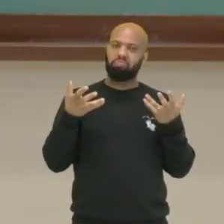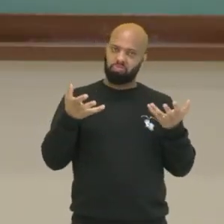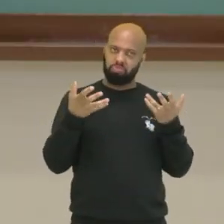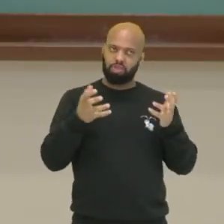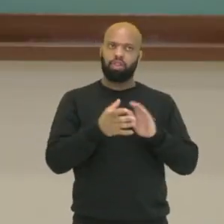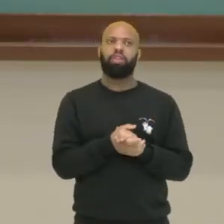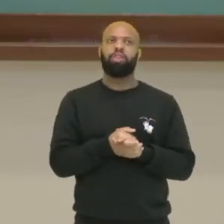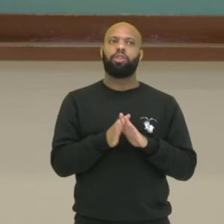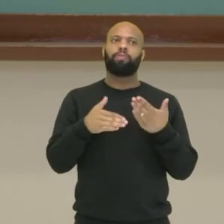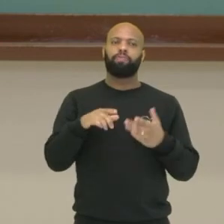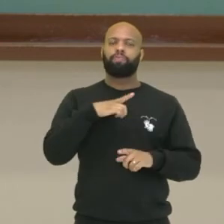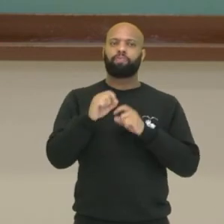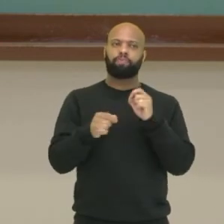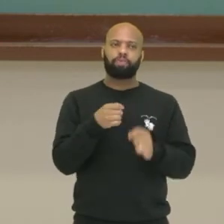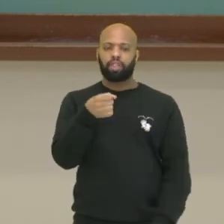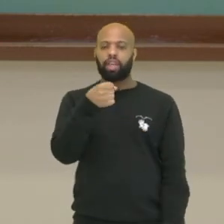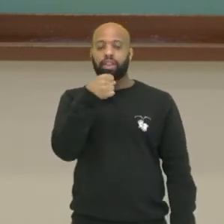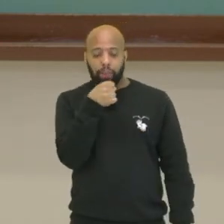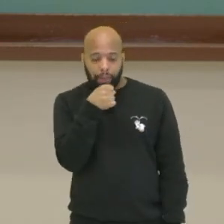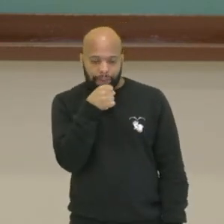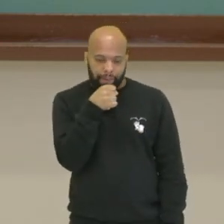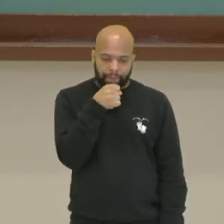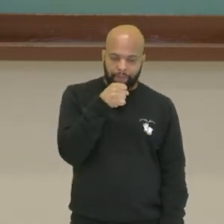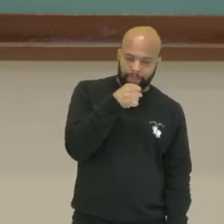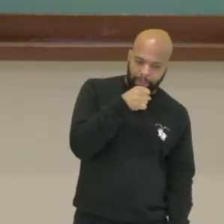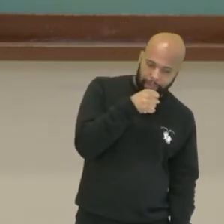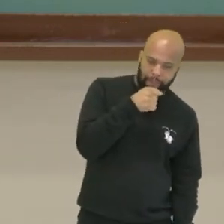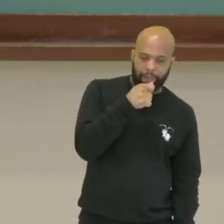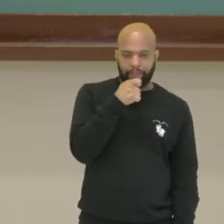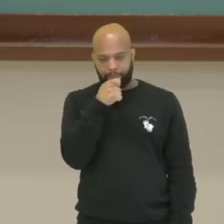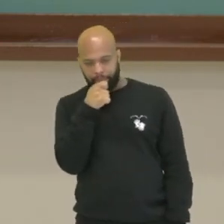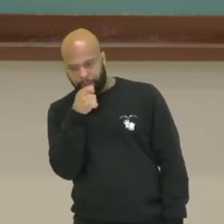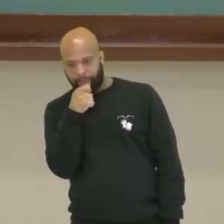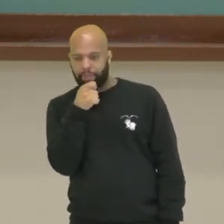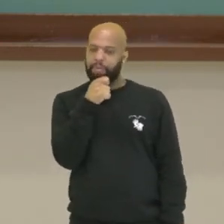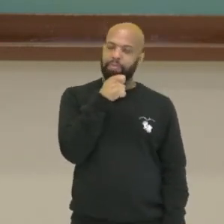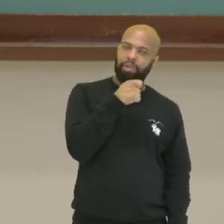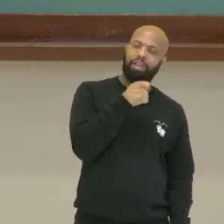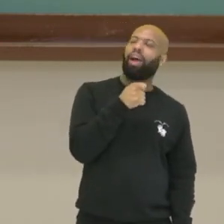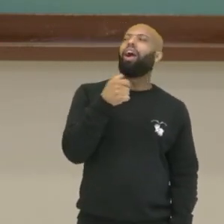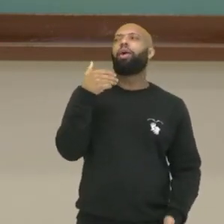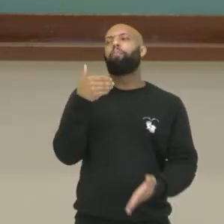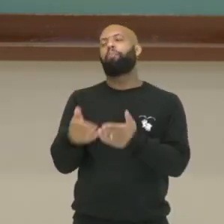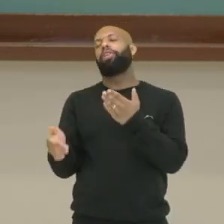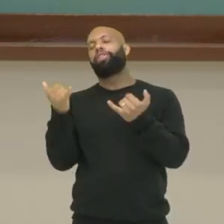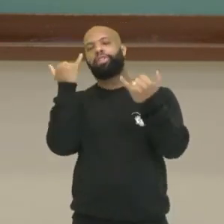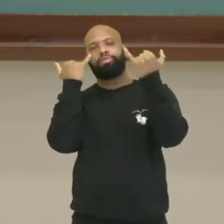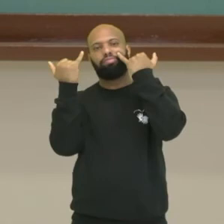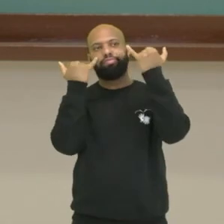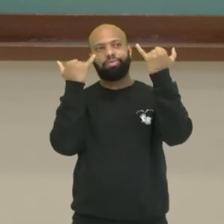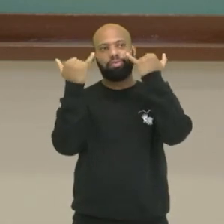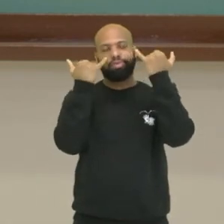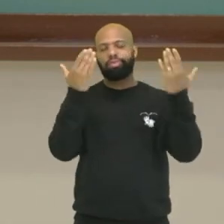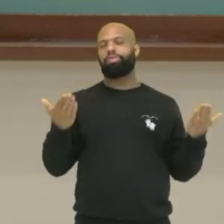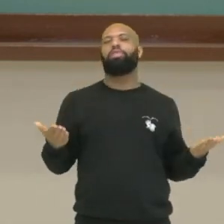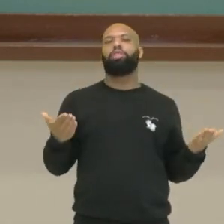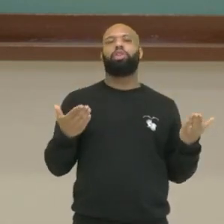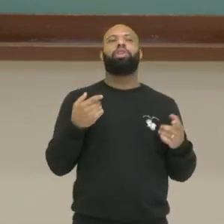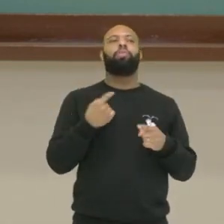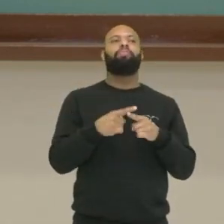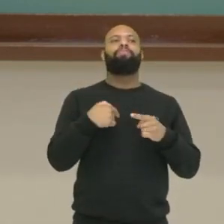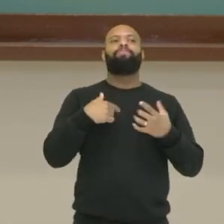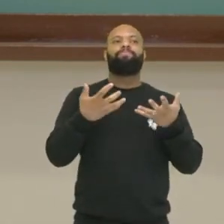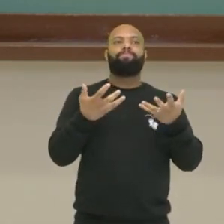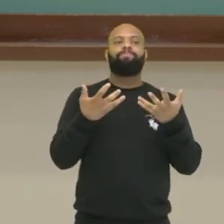rolou um podcast lá sobre um acontecimento que eu não podia perder aquela informação, eu tinha que ficar concatenado, porque eu